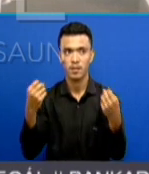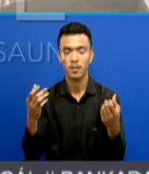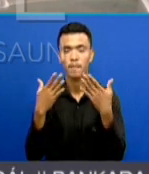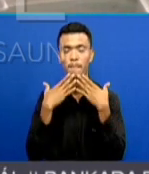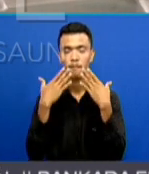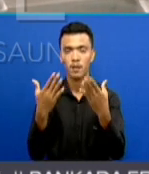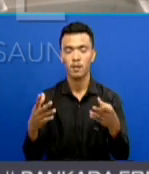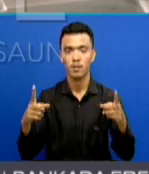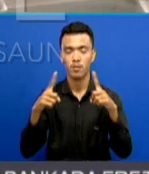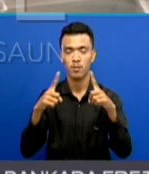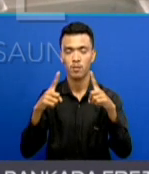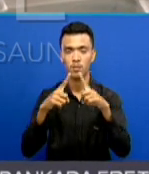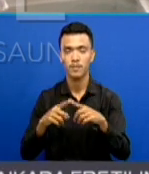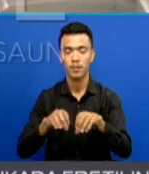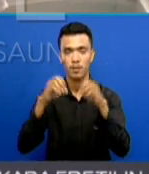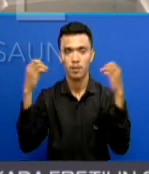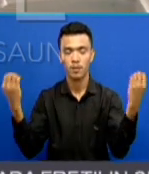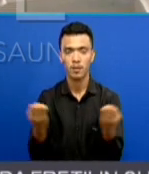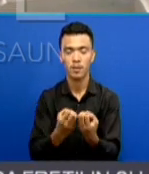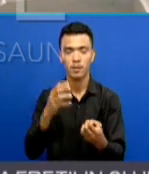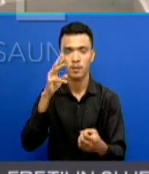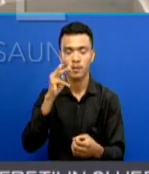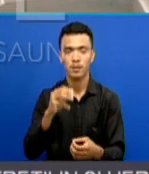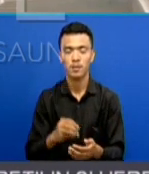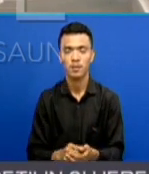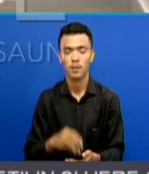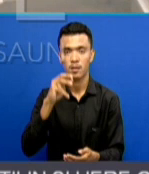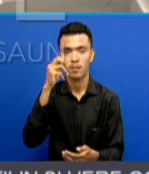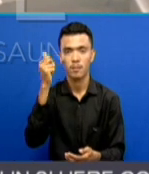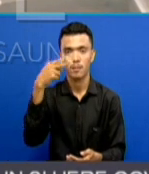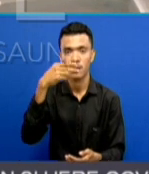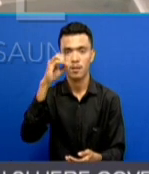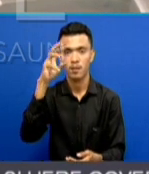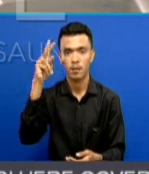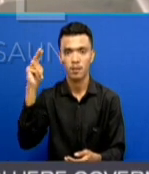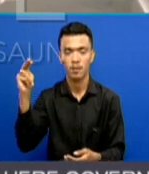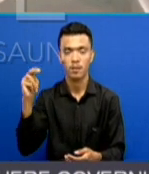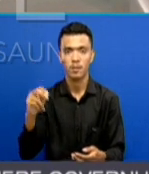Obrigado, Waim, Bahia. Organização Marron, nebema que